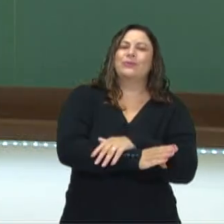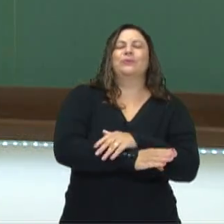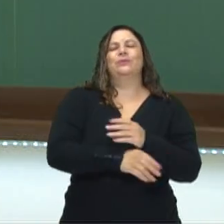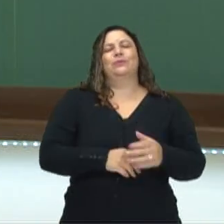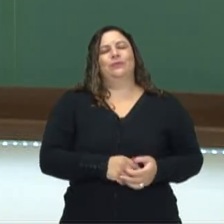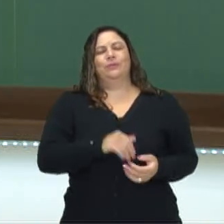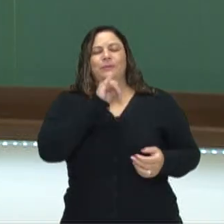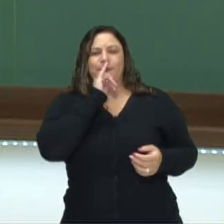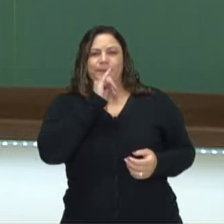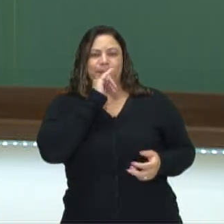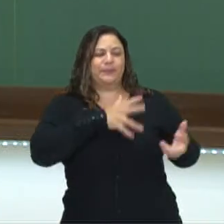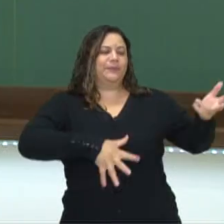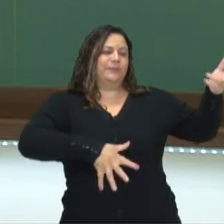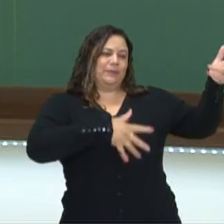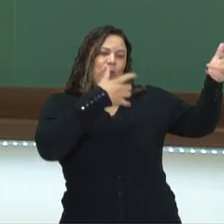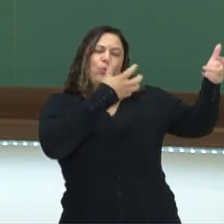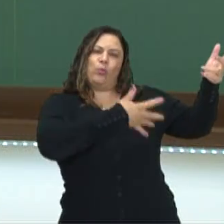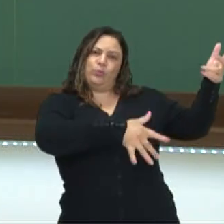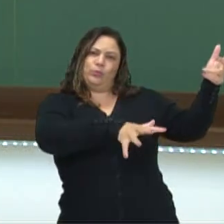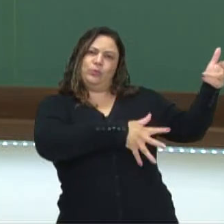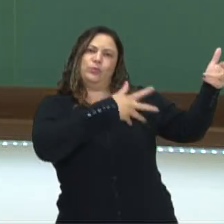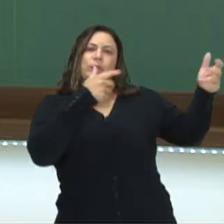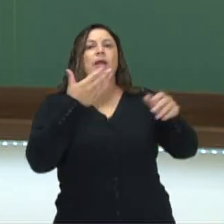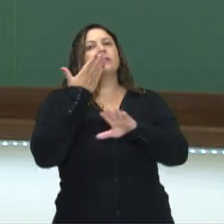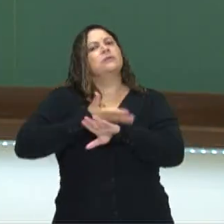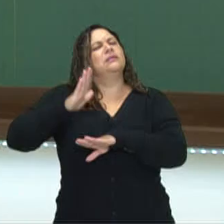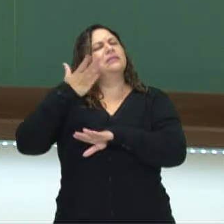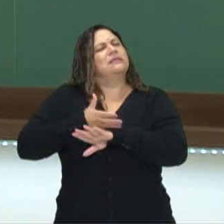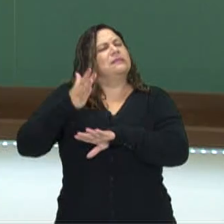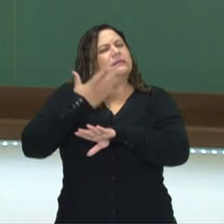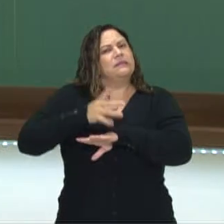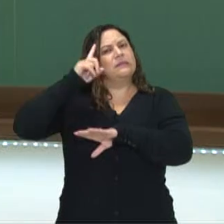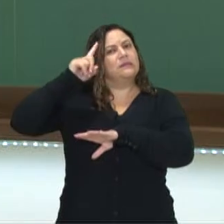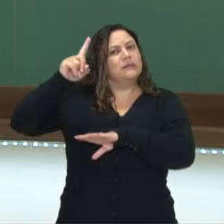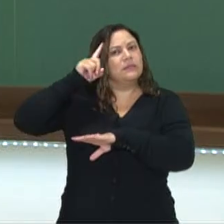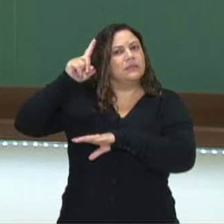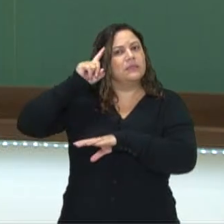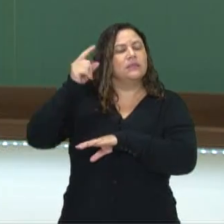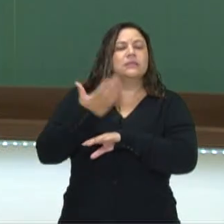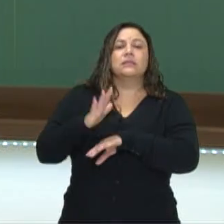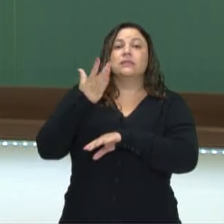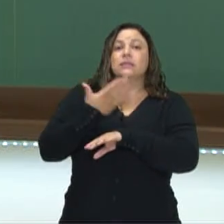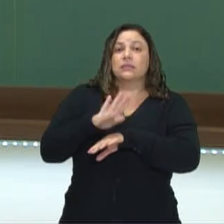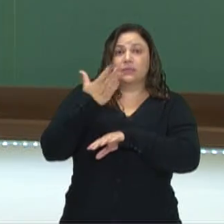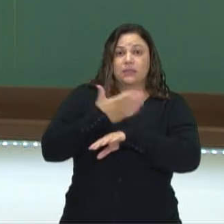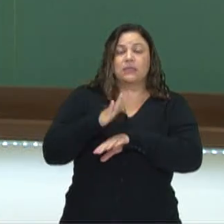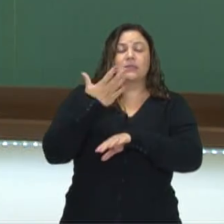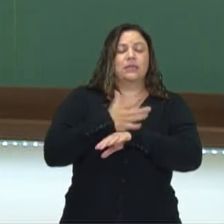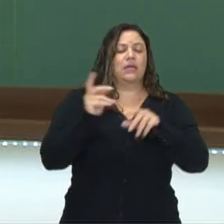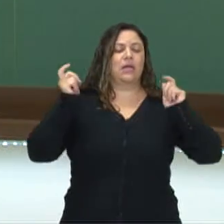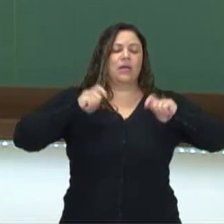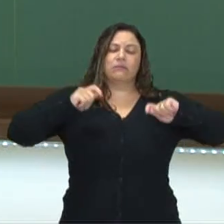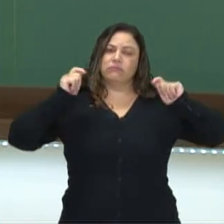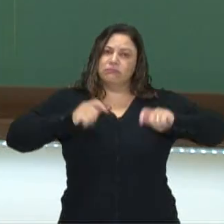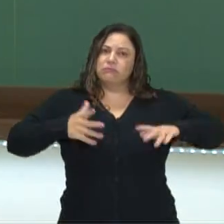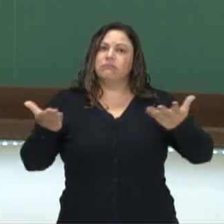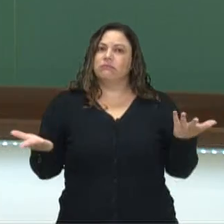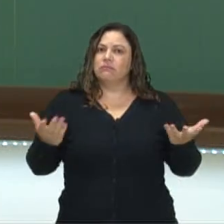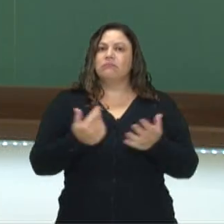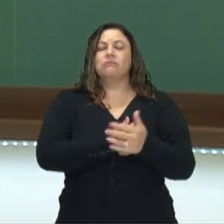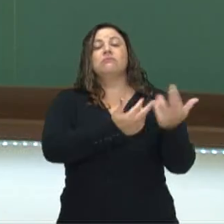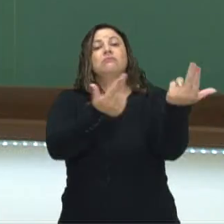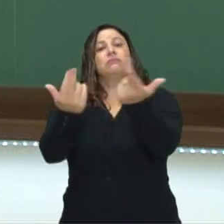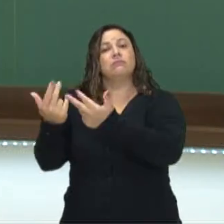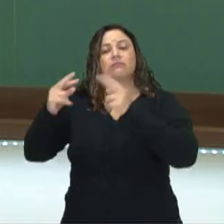tocador de lira, ele precisa treinar o seu instrumento, ele precisa treinar essa habilidade. E da mesma